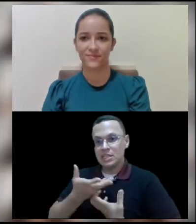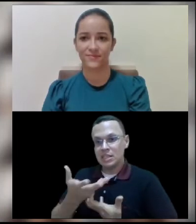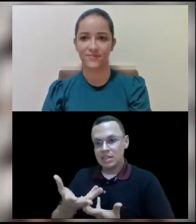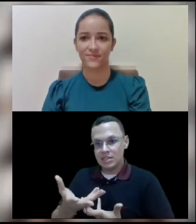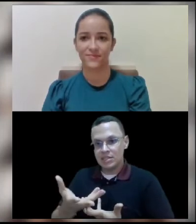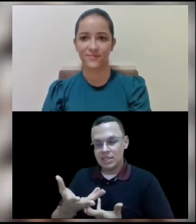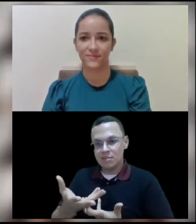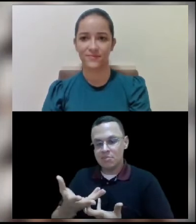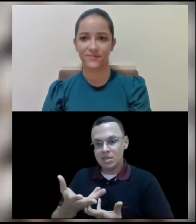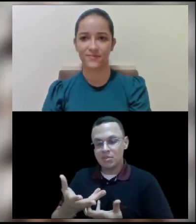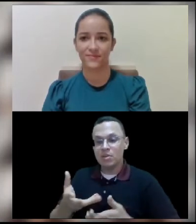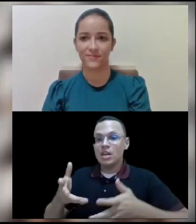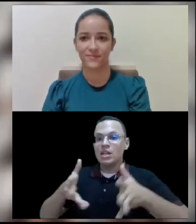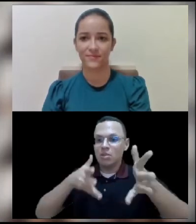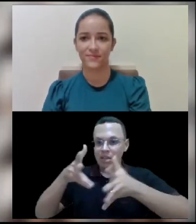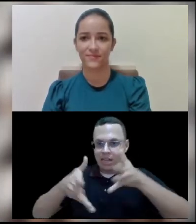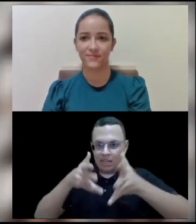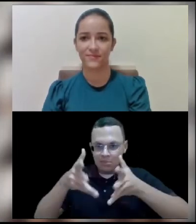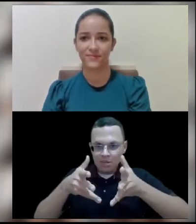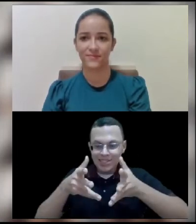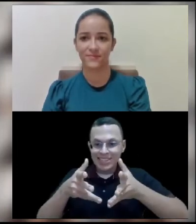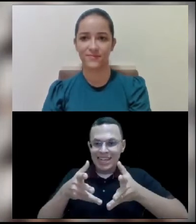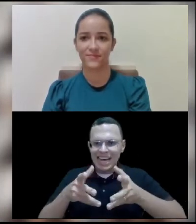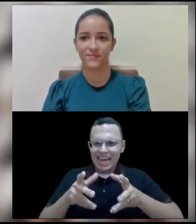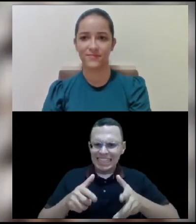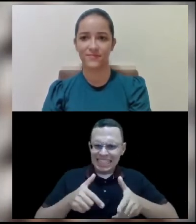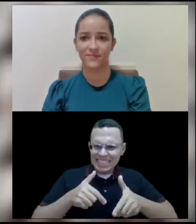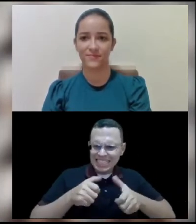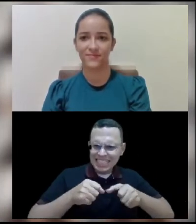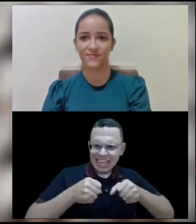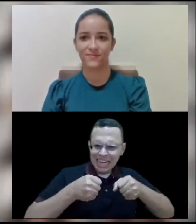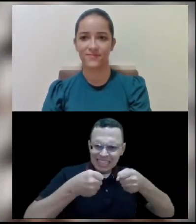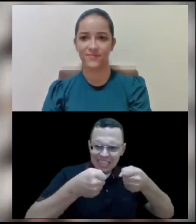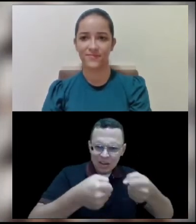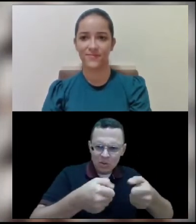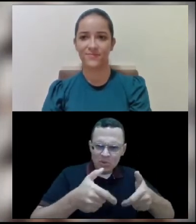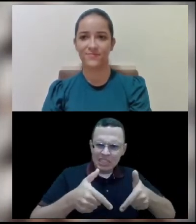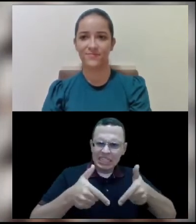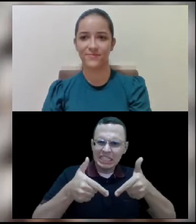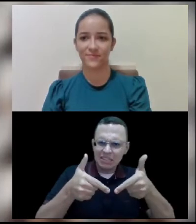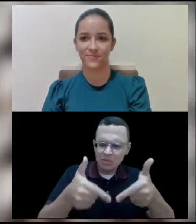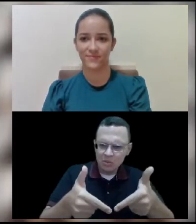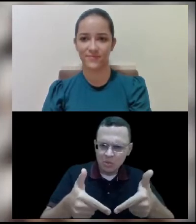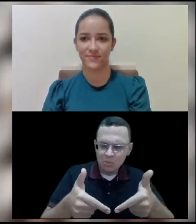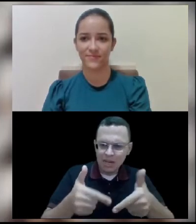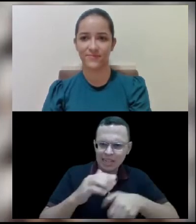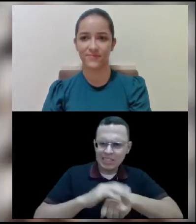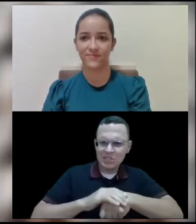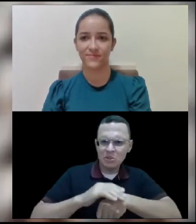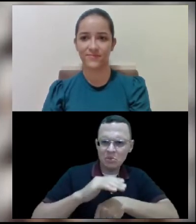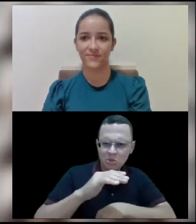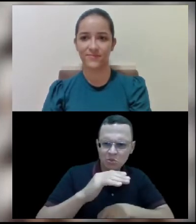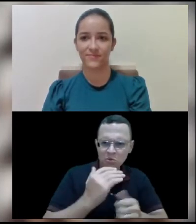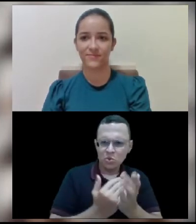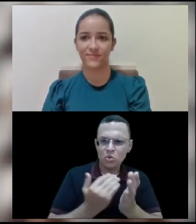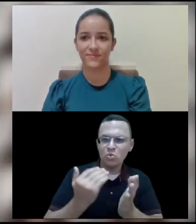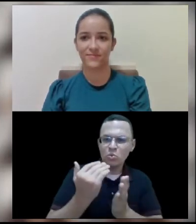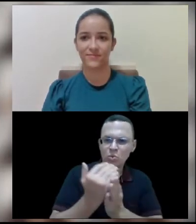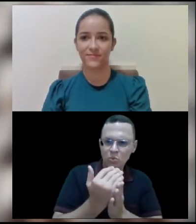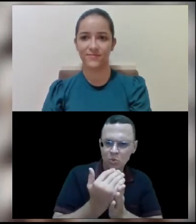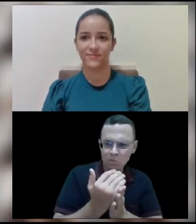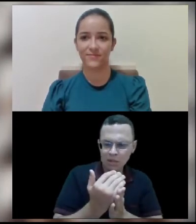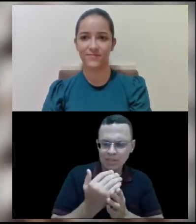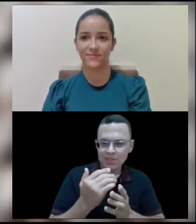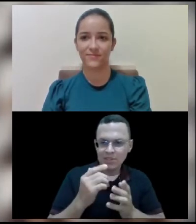exprimir sentimento. Então, na Libras, a intensidade da coisa, aquela, o mais, o